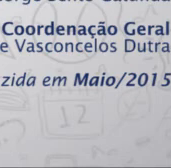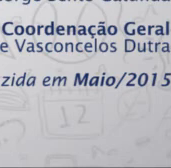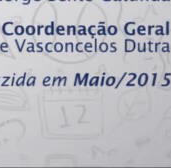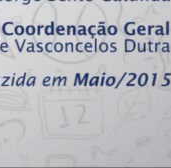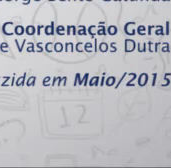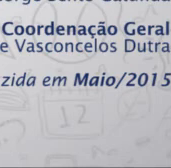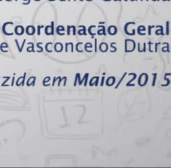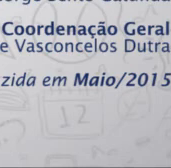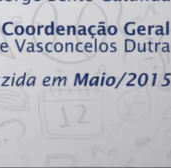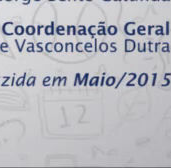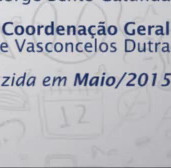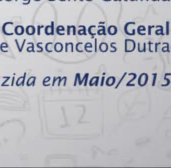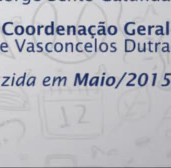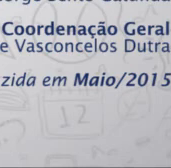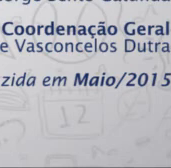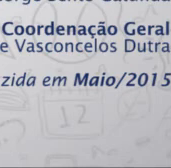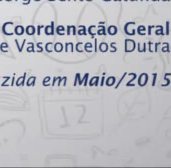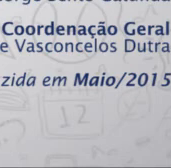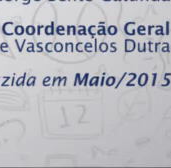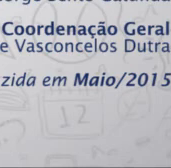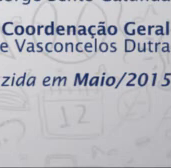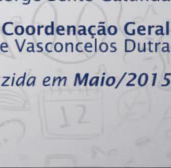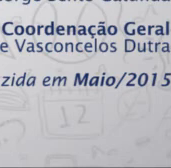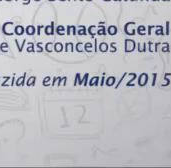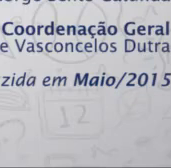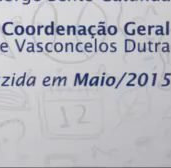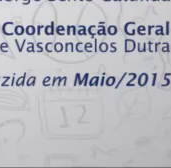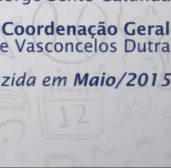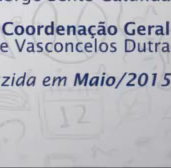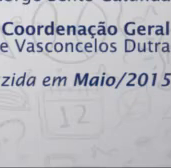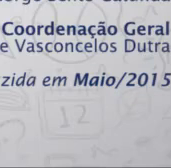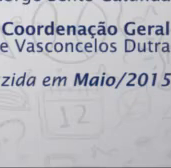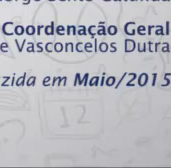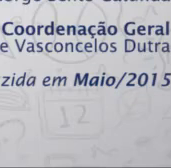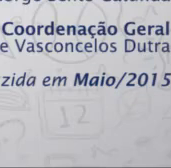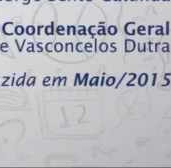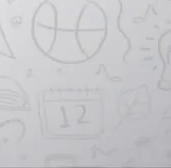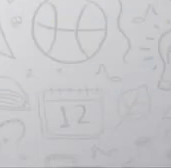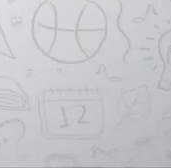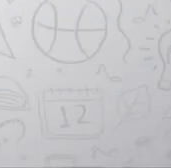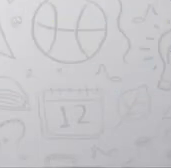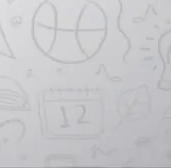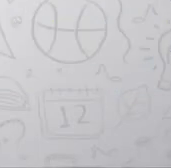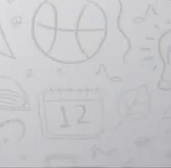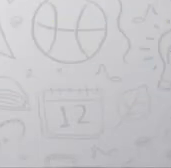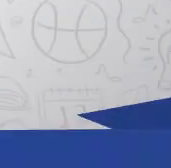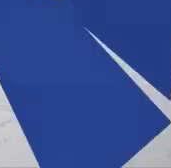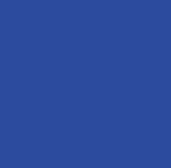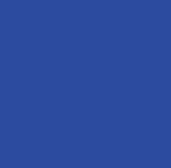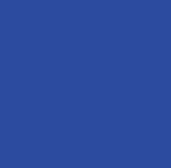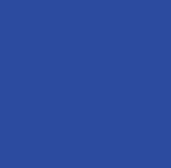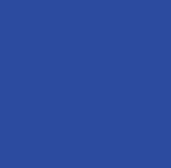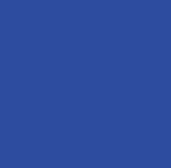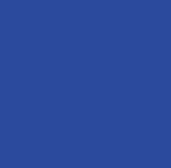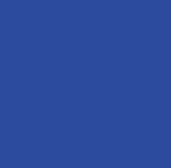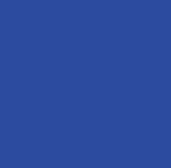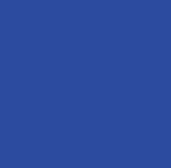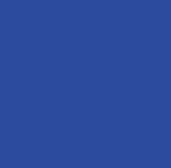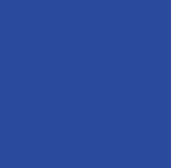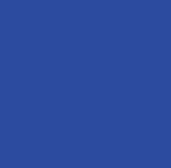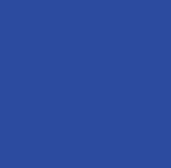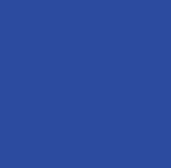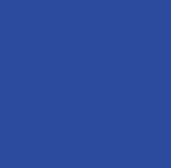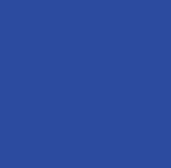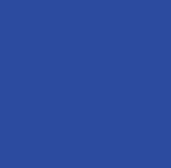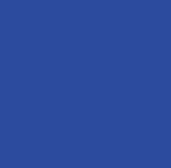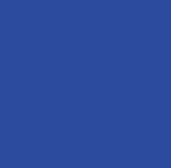Coordenação geral, Paulo Fernando de Vasconcelos Dutra. Videoaula produzida em maio de 2015. Conteúdo